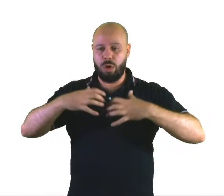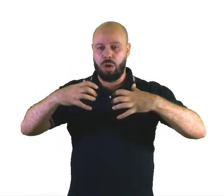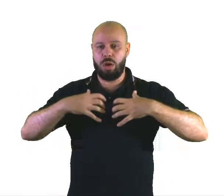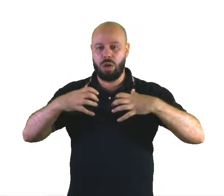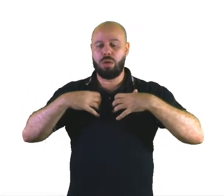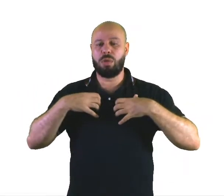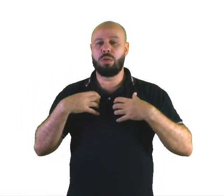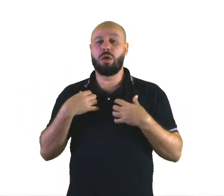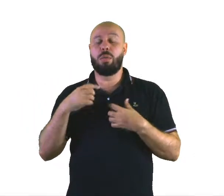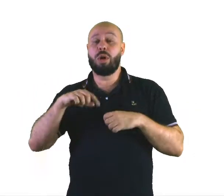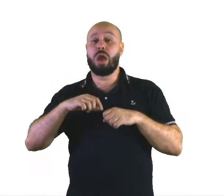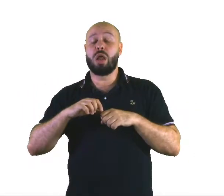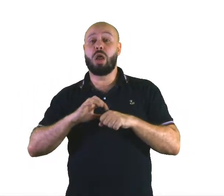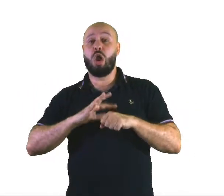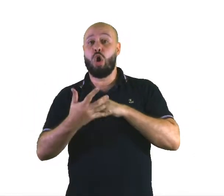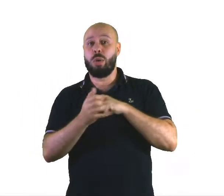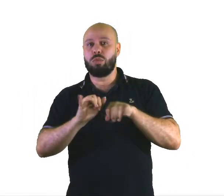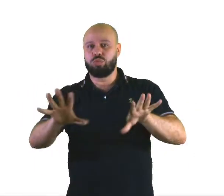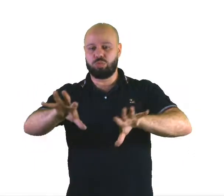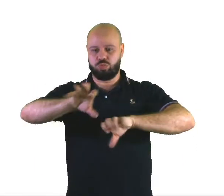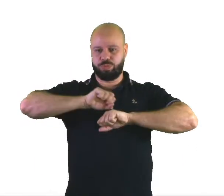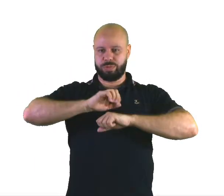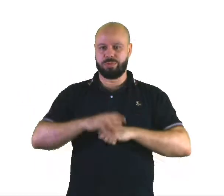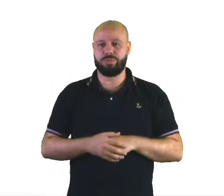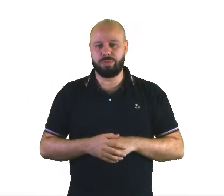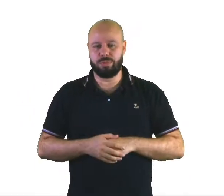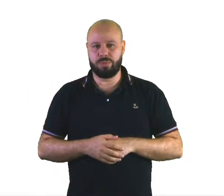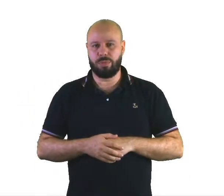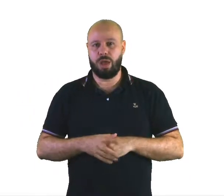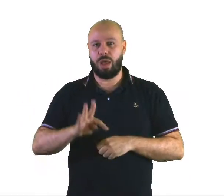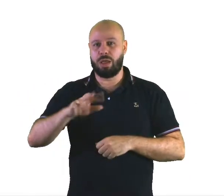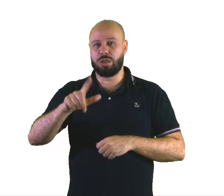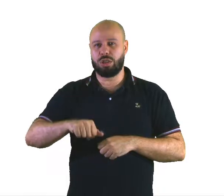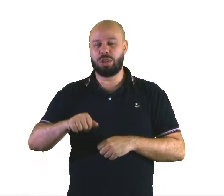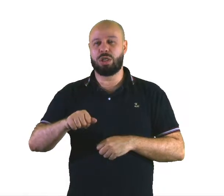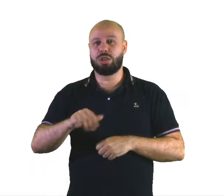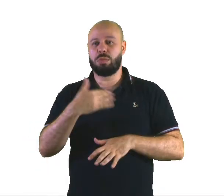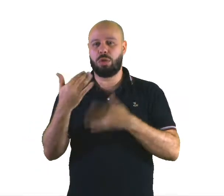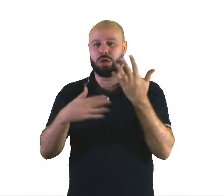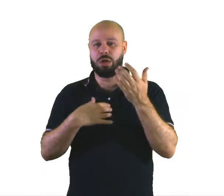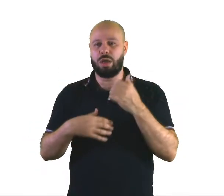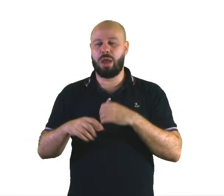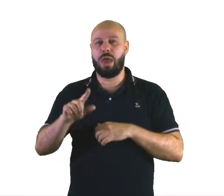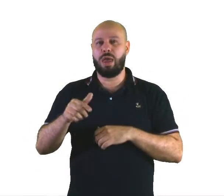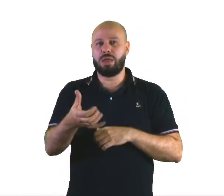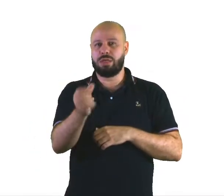provocada pelo novo coronavírus. A taxa de letalidade está em